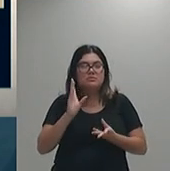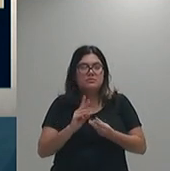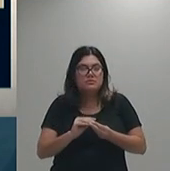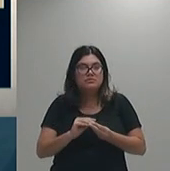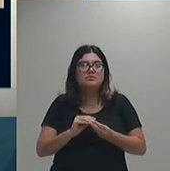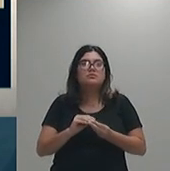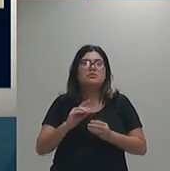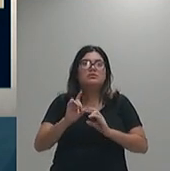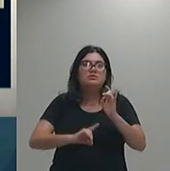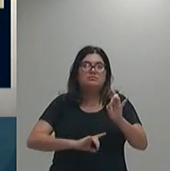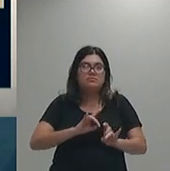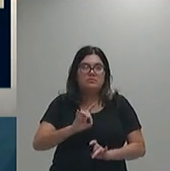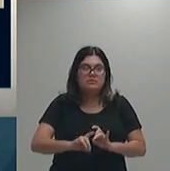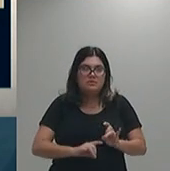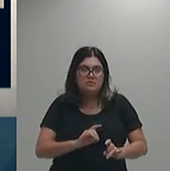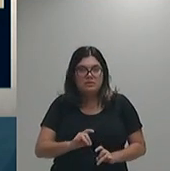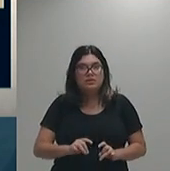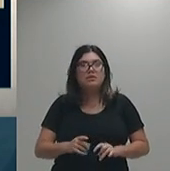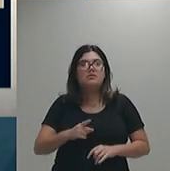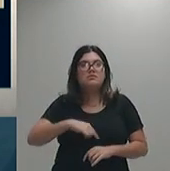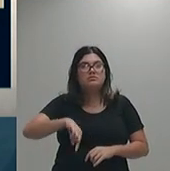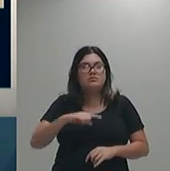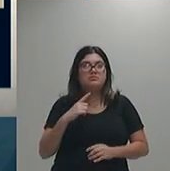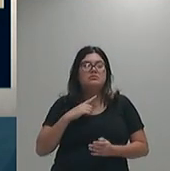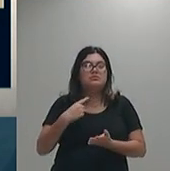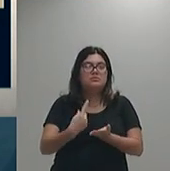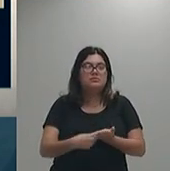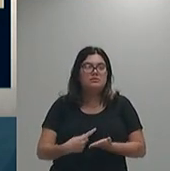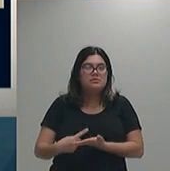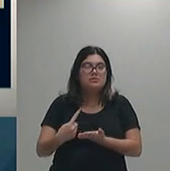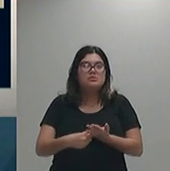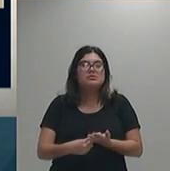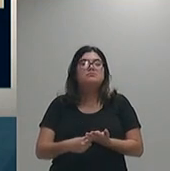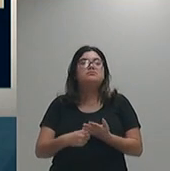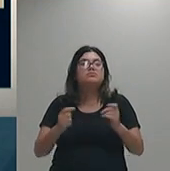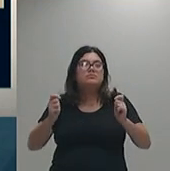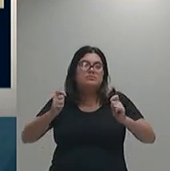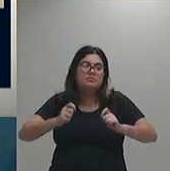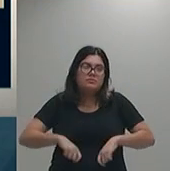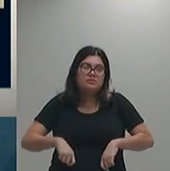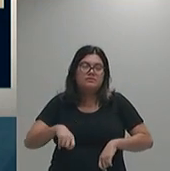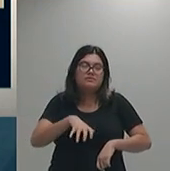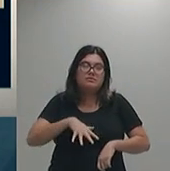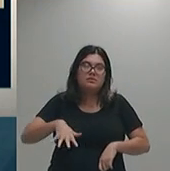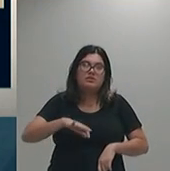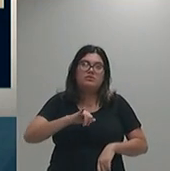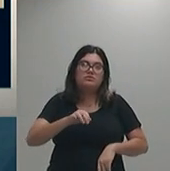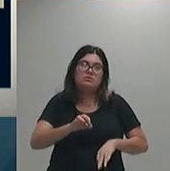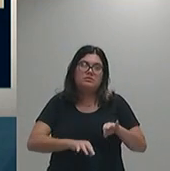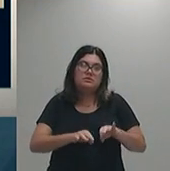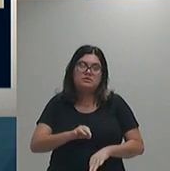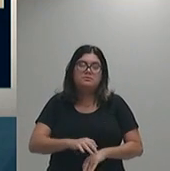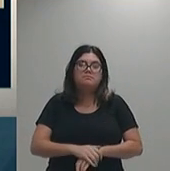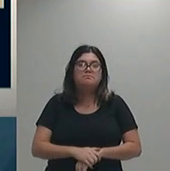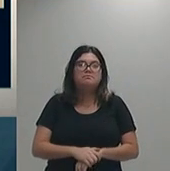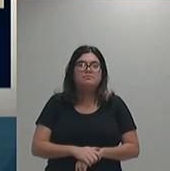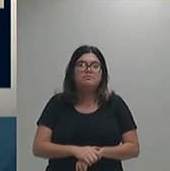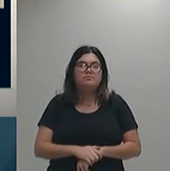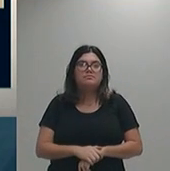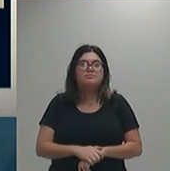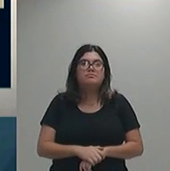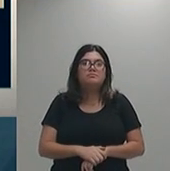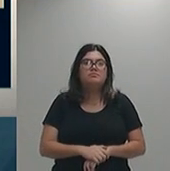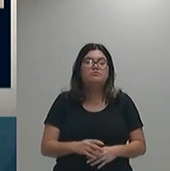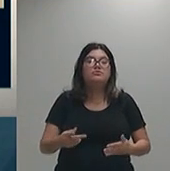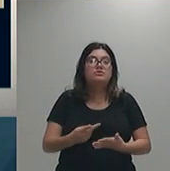especial em todas as medidas cautelares com a Bíblia vivem no âmbito da jurisdição Então o que acontece